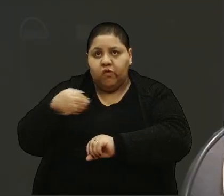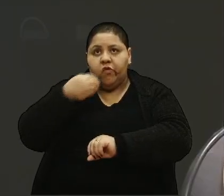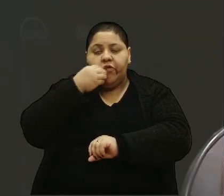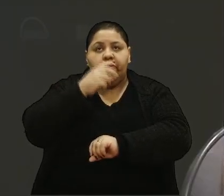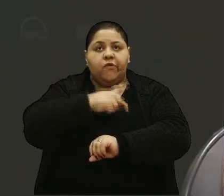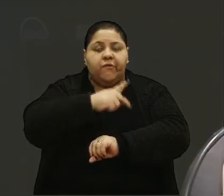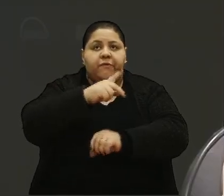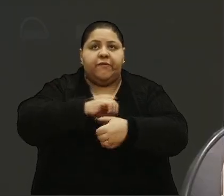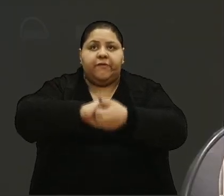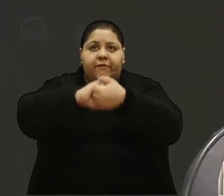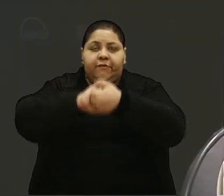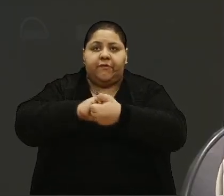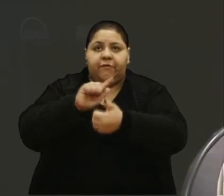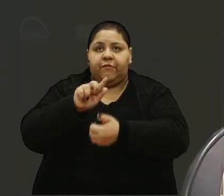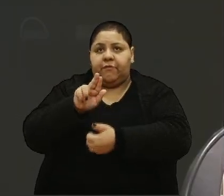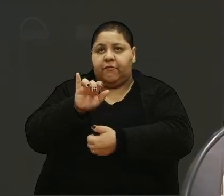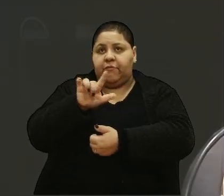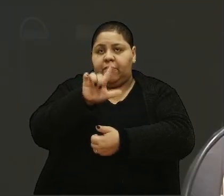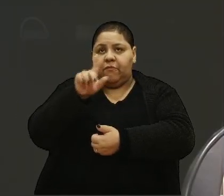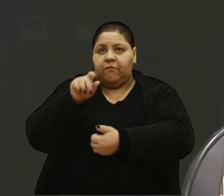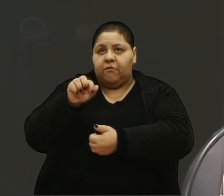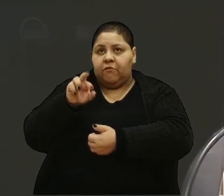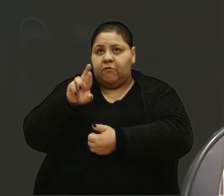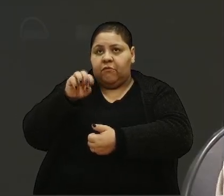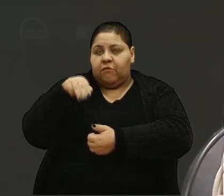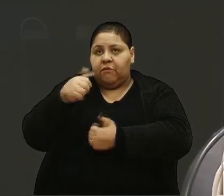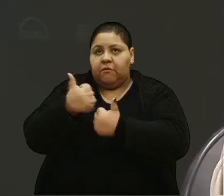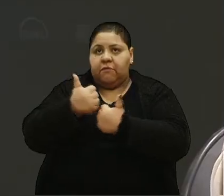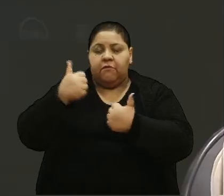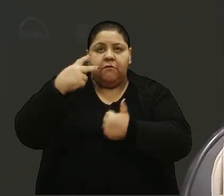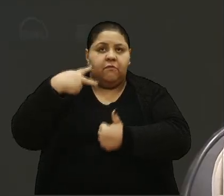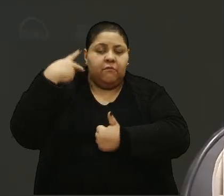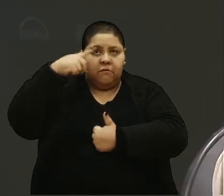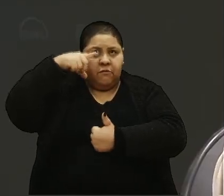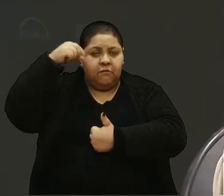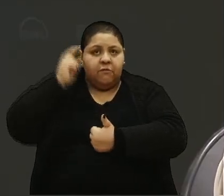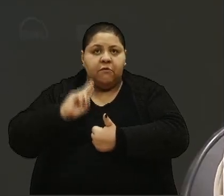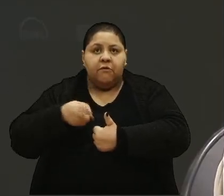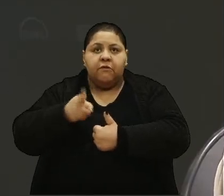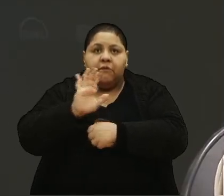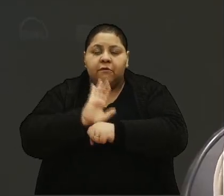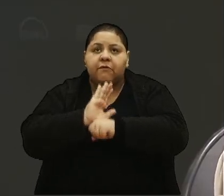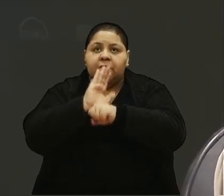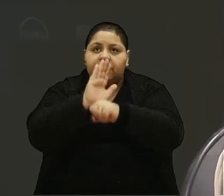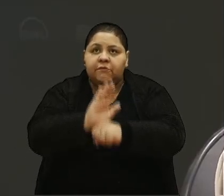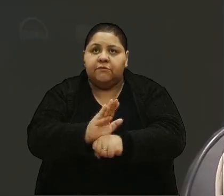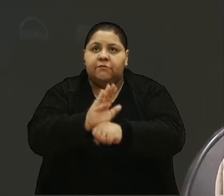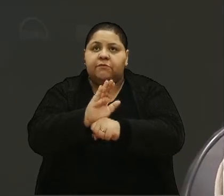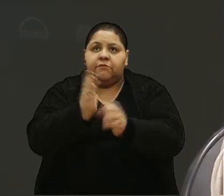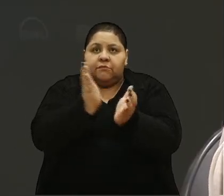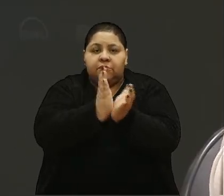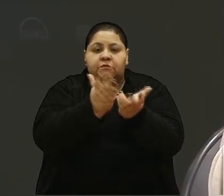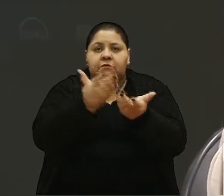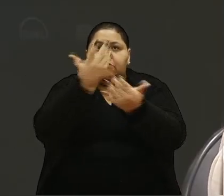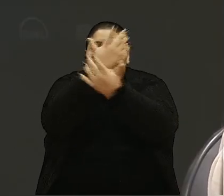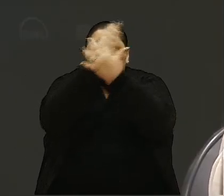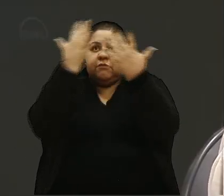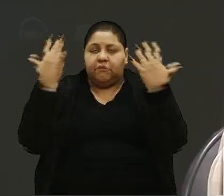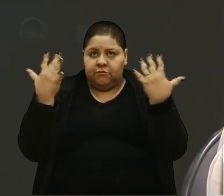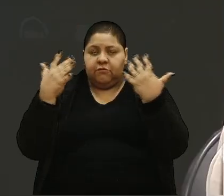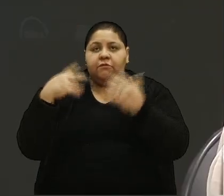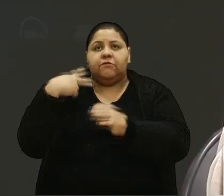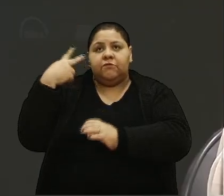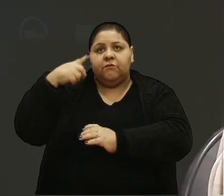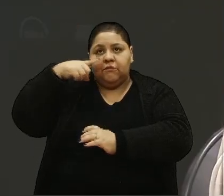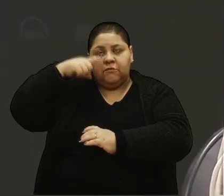para cumprimentar o Guilherme, que é assessor do vereador Aldonei, sempre disponível a todas as bancadas, sempre auxilia na Comissão do Meio Ambiente. Mesmo o vereador